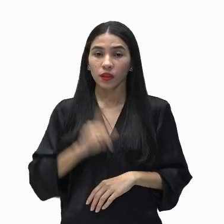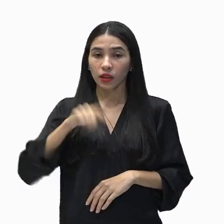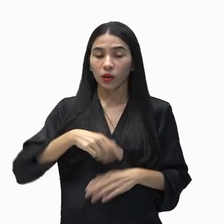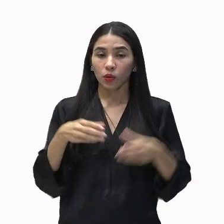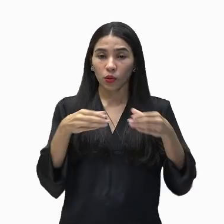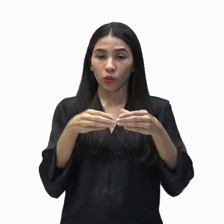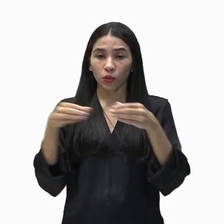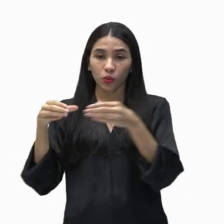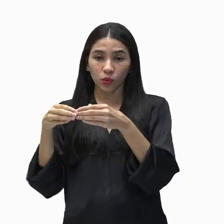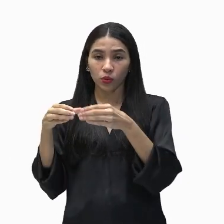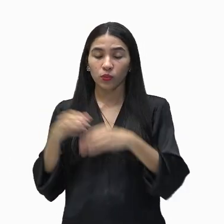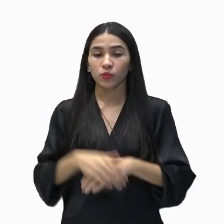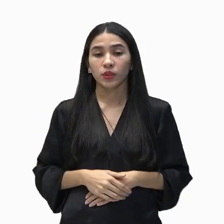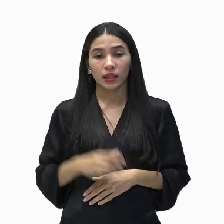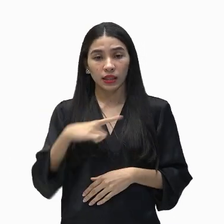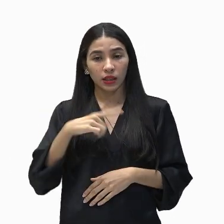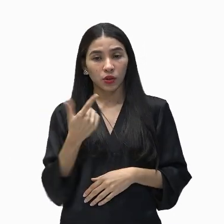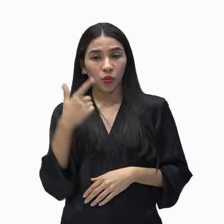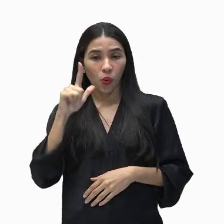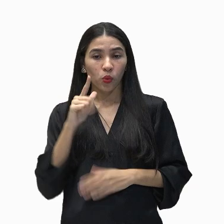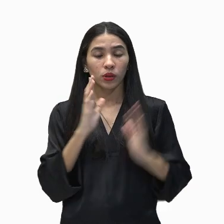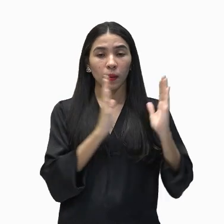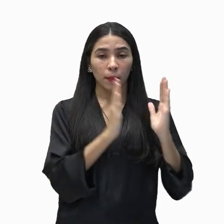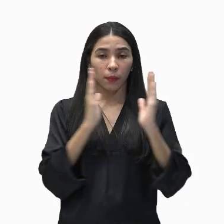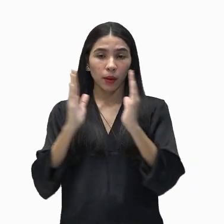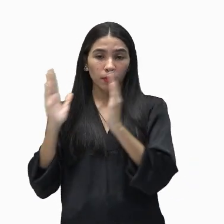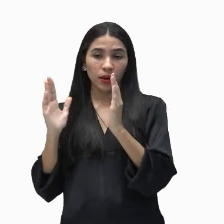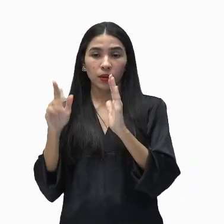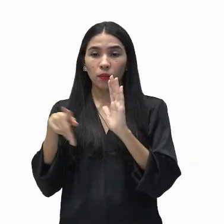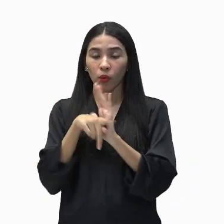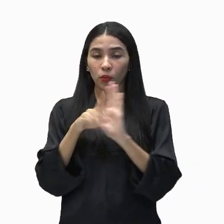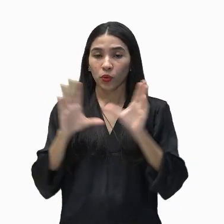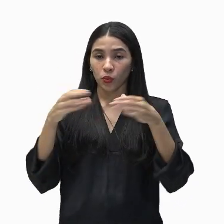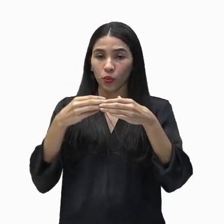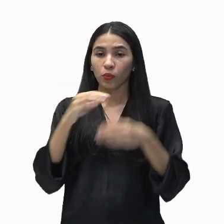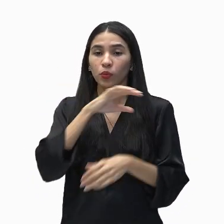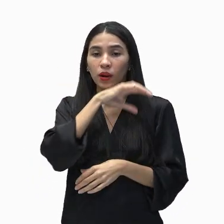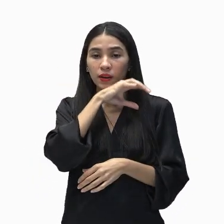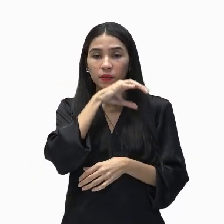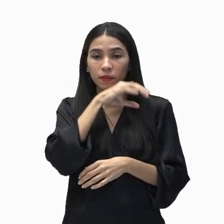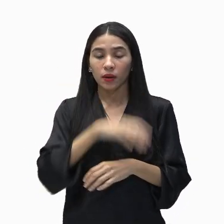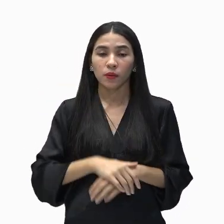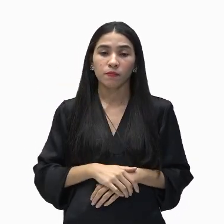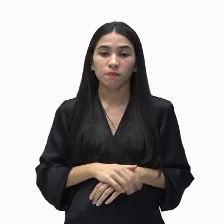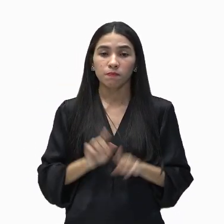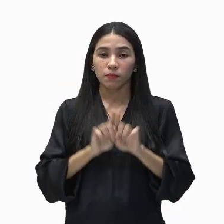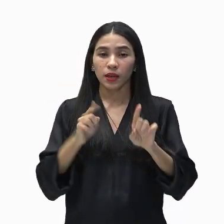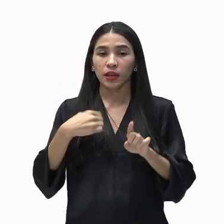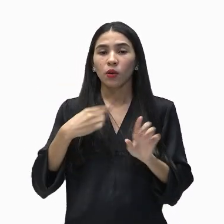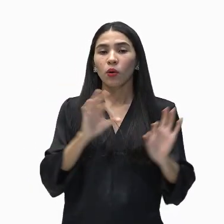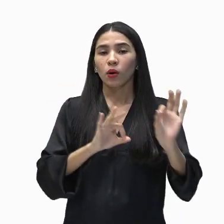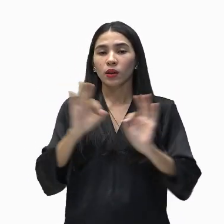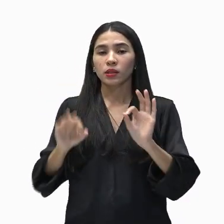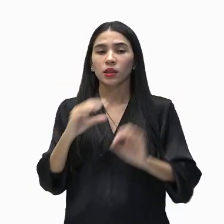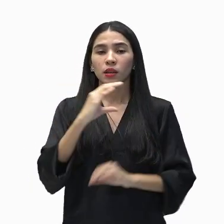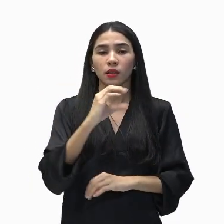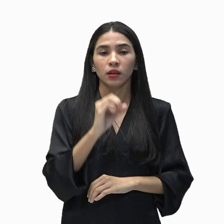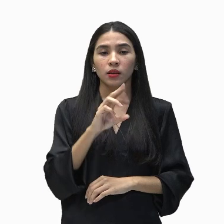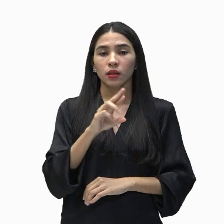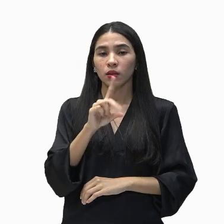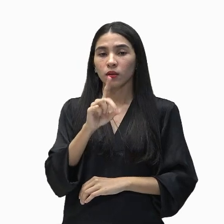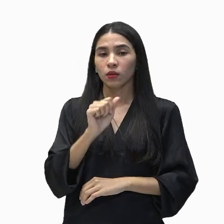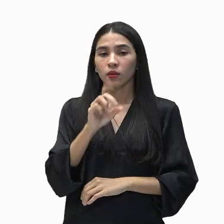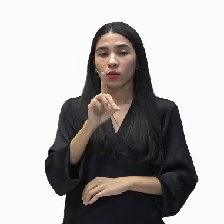classificação evolutiva. Existem outras formas de classificar o reino animal, mas aqui eu separei eles como cordados, e esses